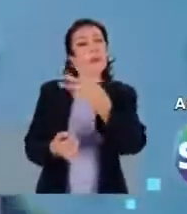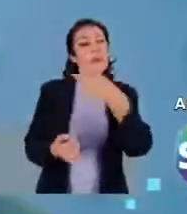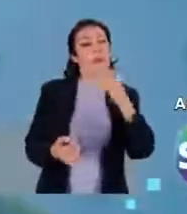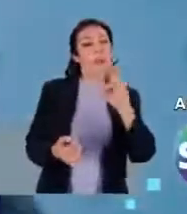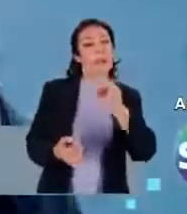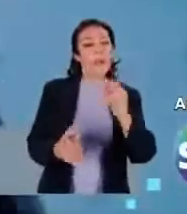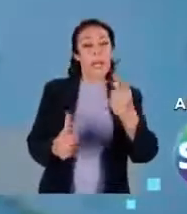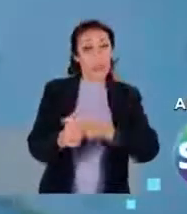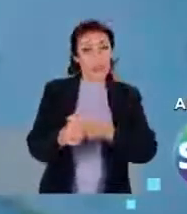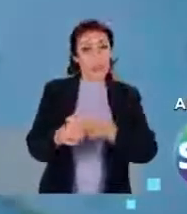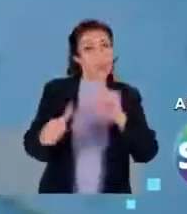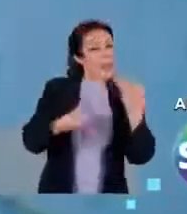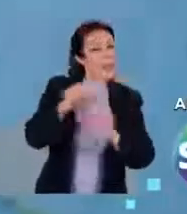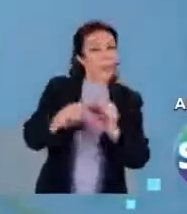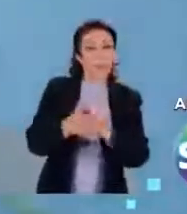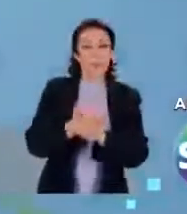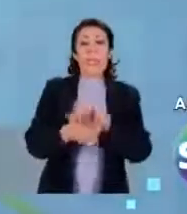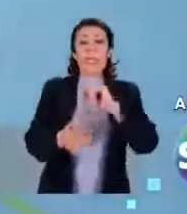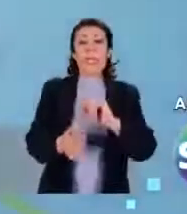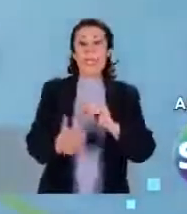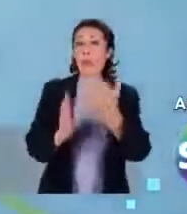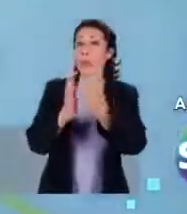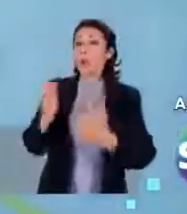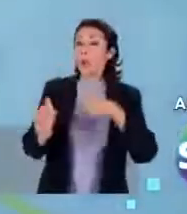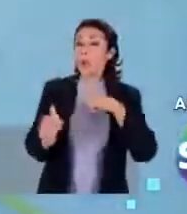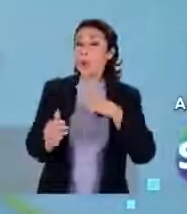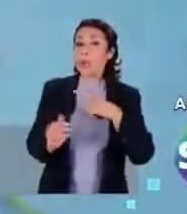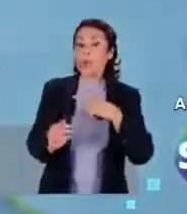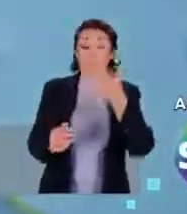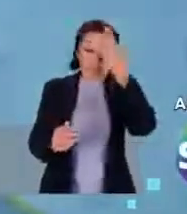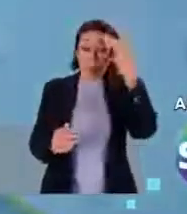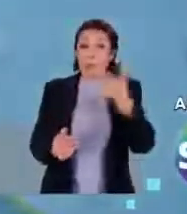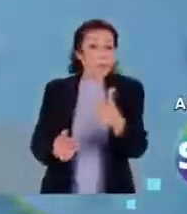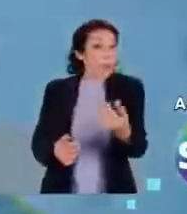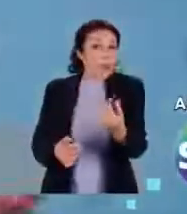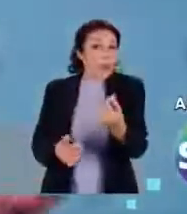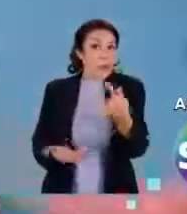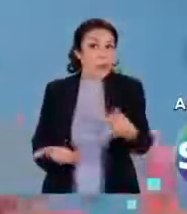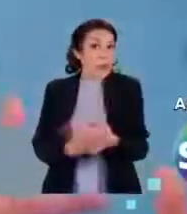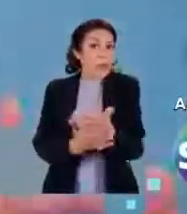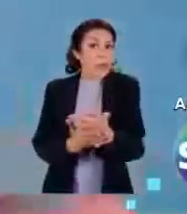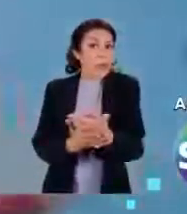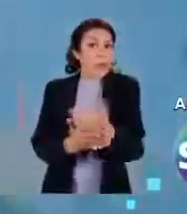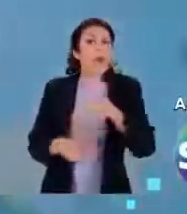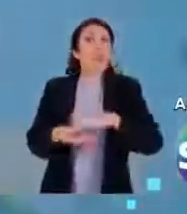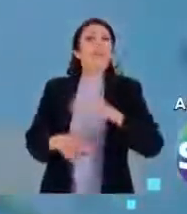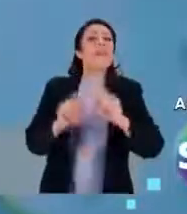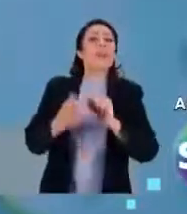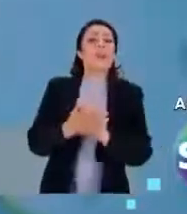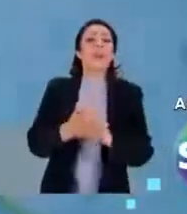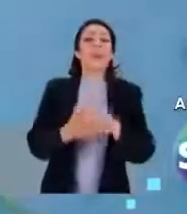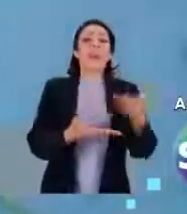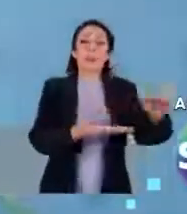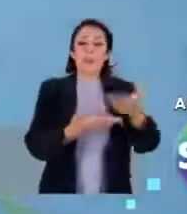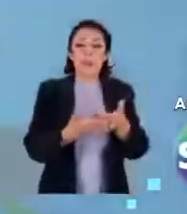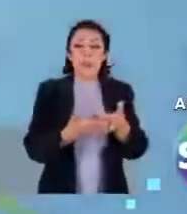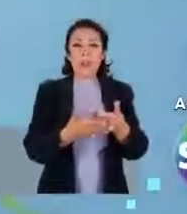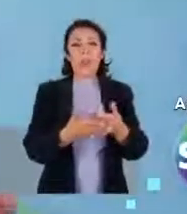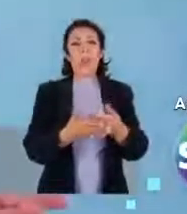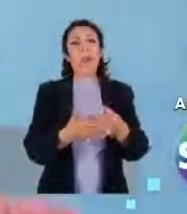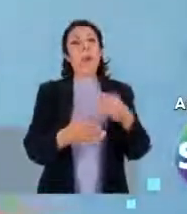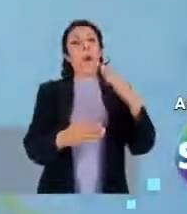qual é o problema quando eu acabo de conseguir o desconto o cidadão não tem 1.400 para pagar que que eu vou fazer pegar o Banco do Brasil e a Caixa Econômica